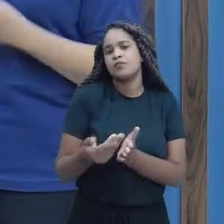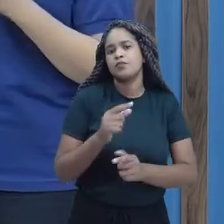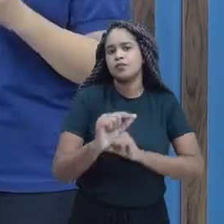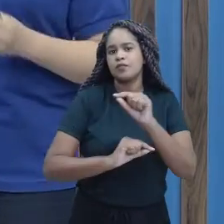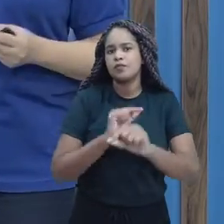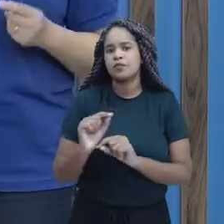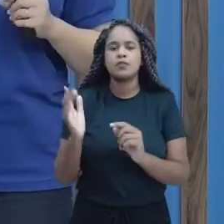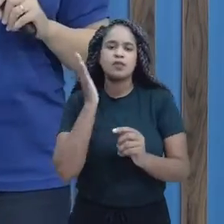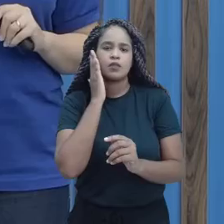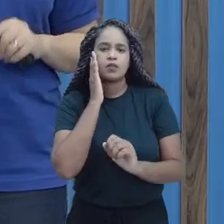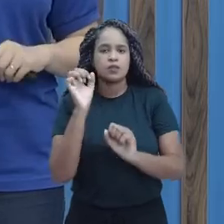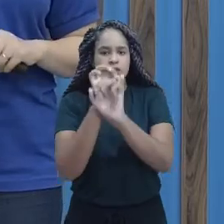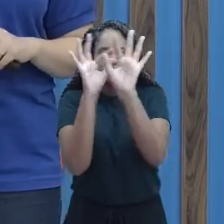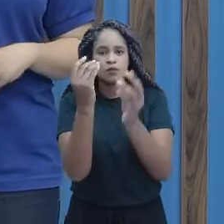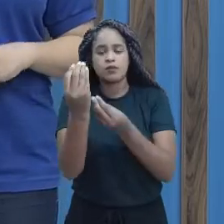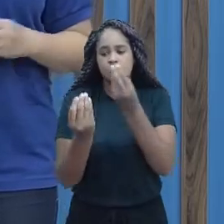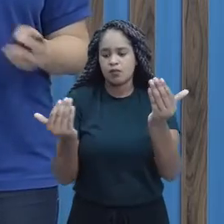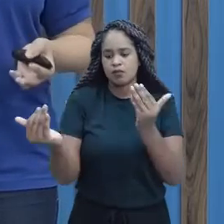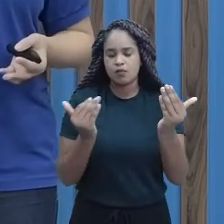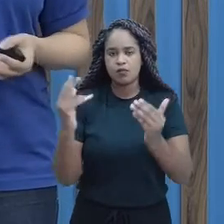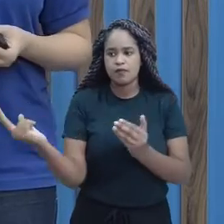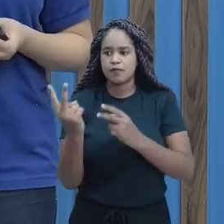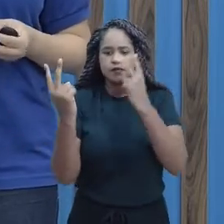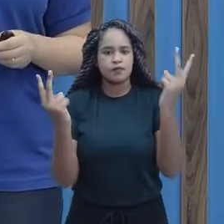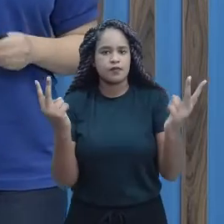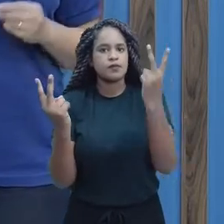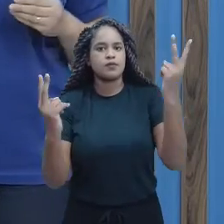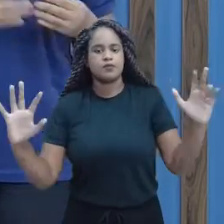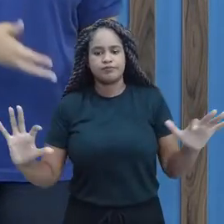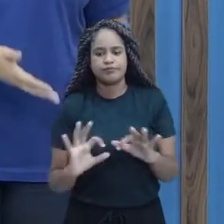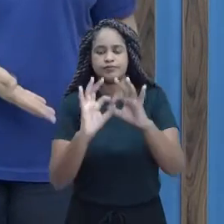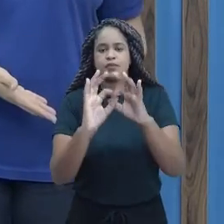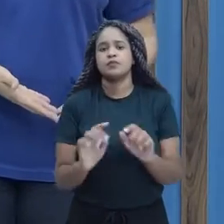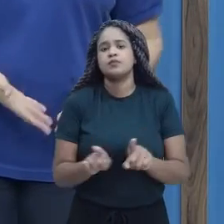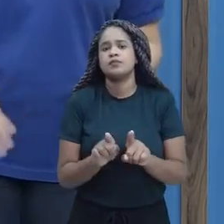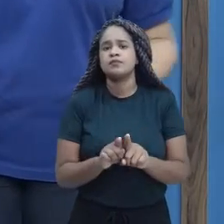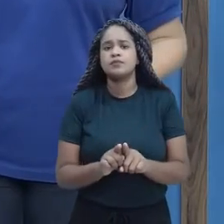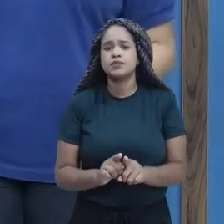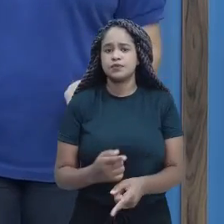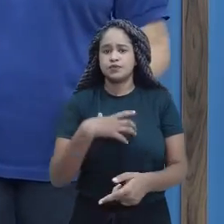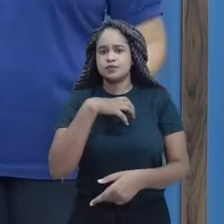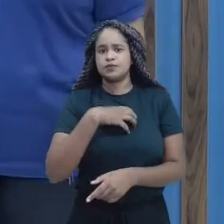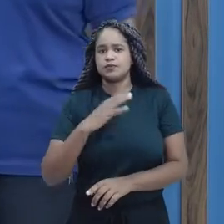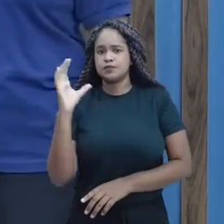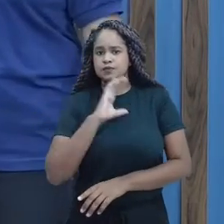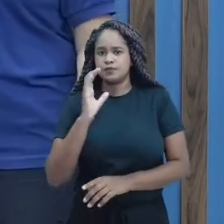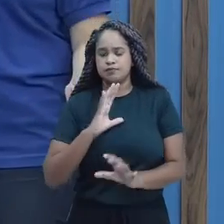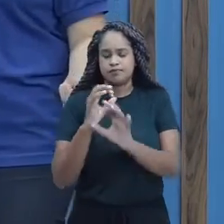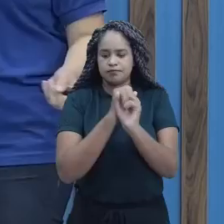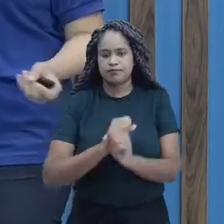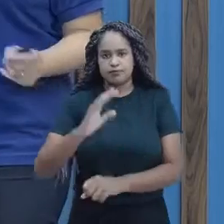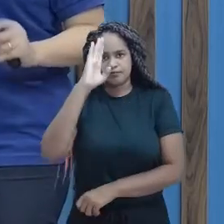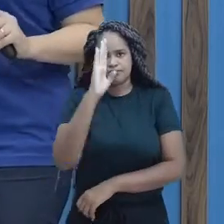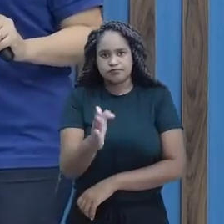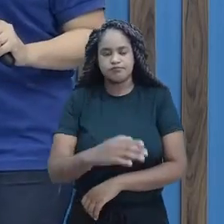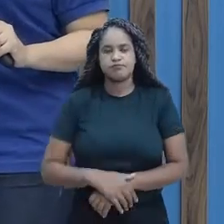perceber a ligação entre esses valores e quando eu posso utilizar um caminho mais rápido para fazer esses cálculos, tá certo?